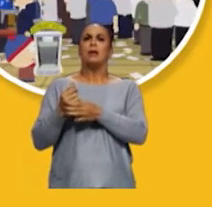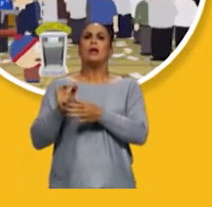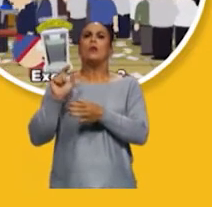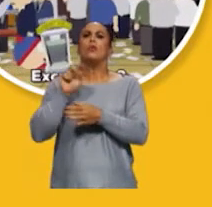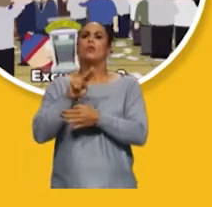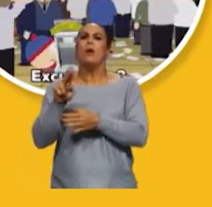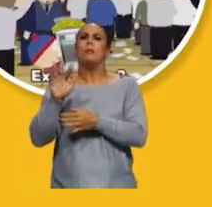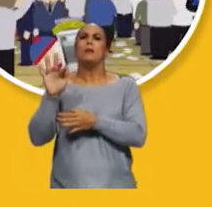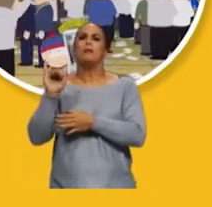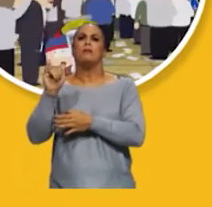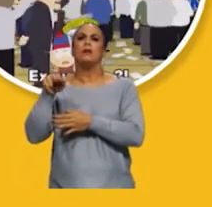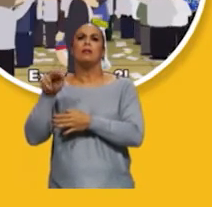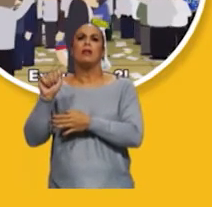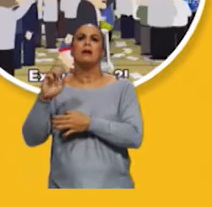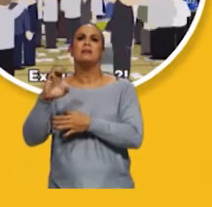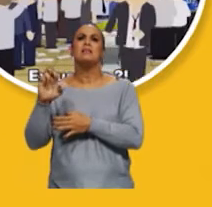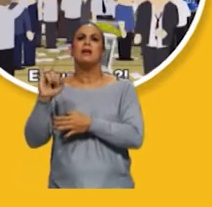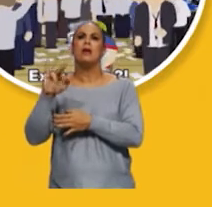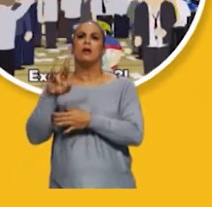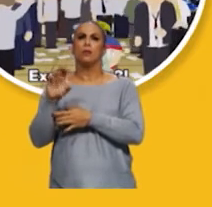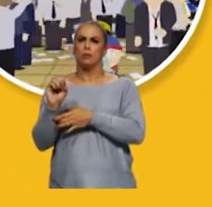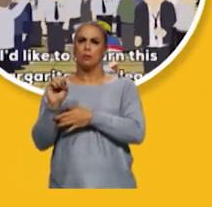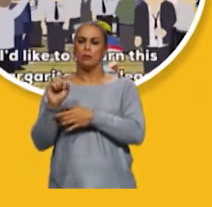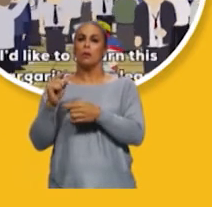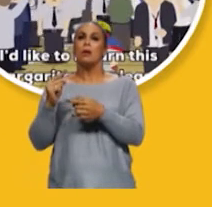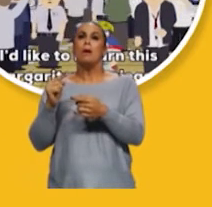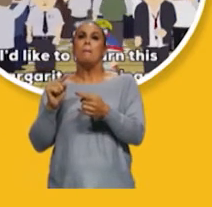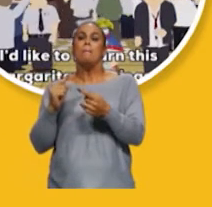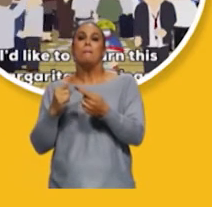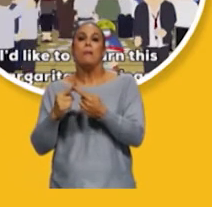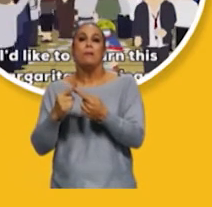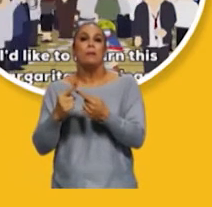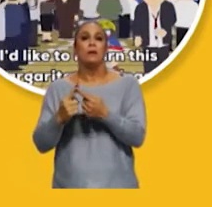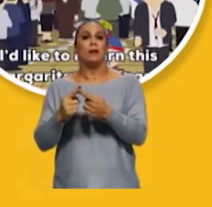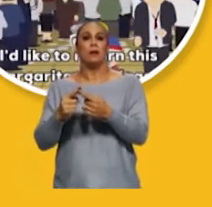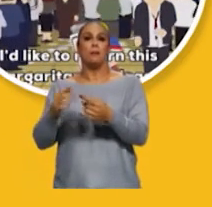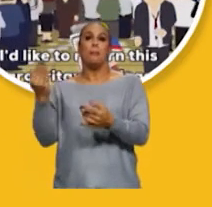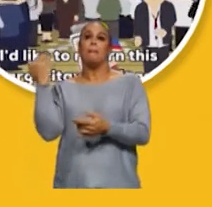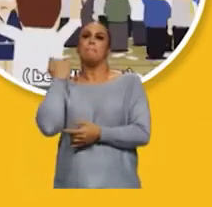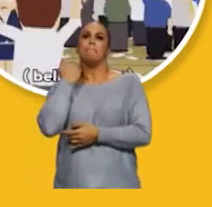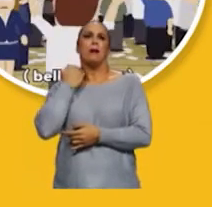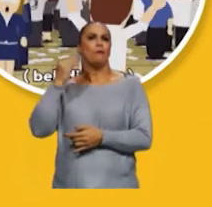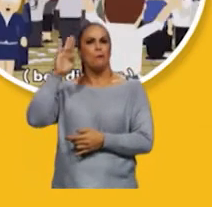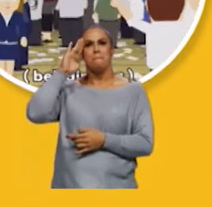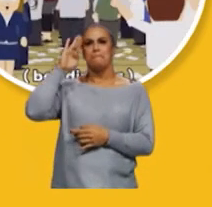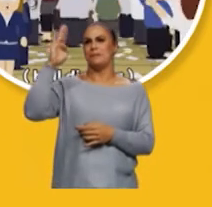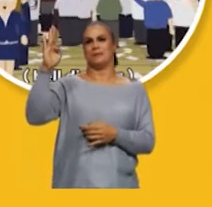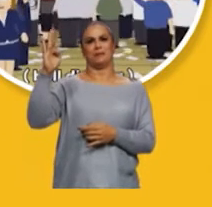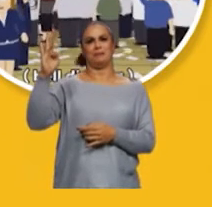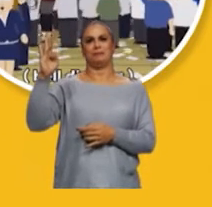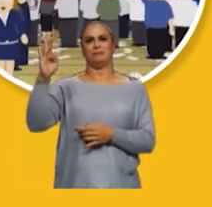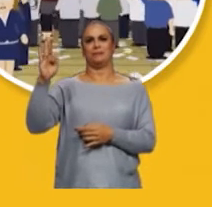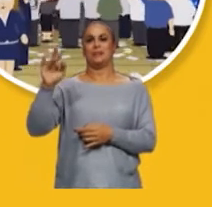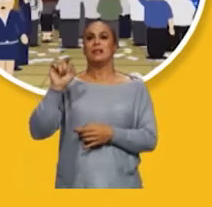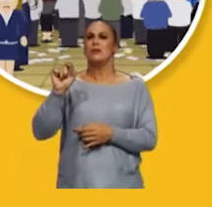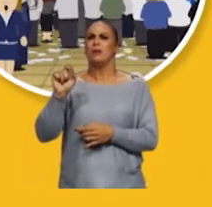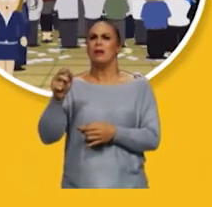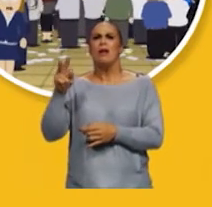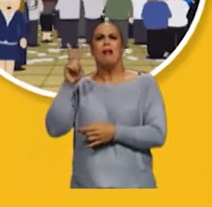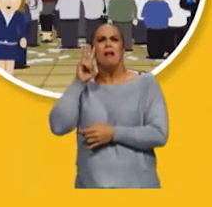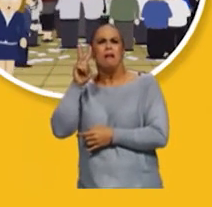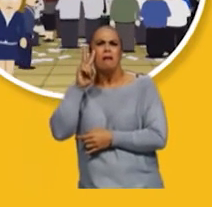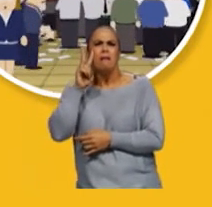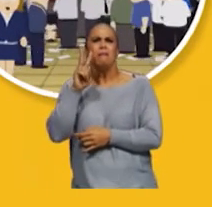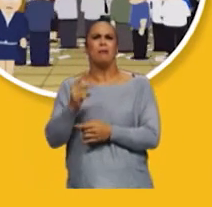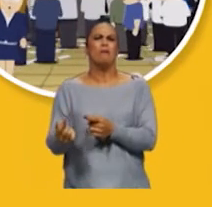são os principais agentes. E aqueles bancos que, se a gente remonta a história, vêm lá da criação do